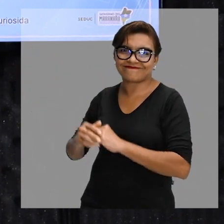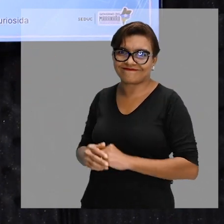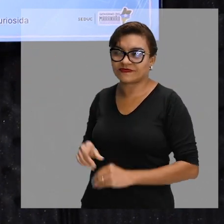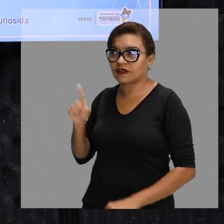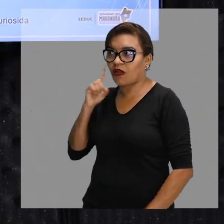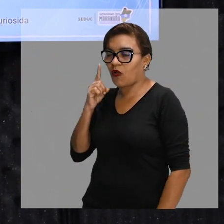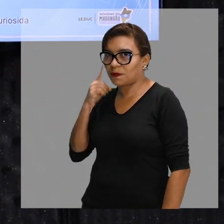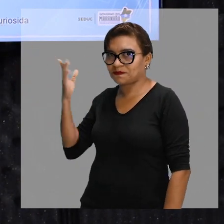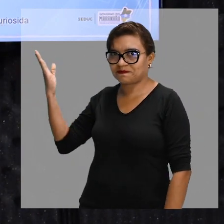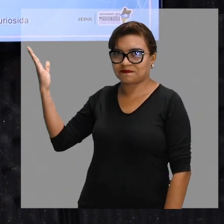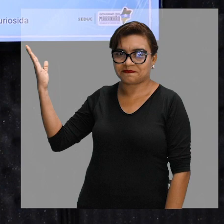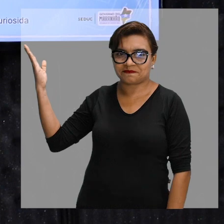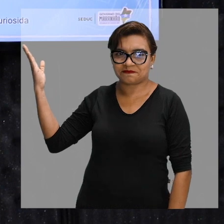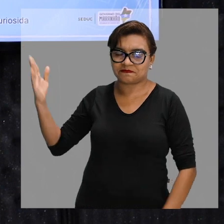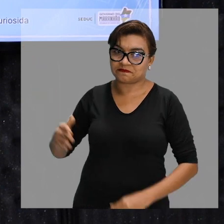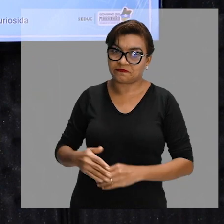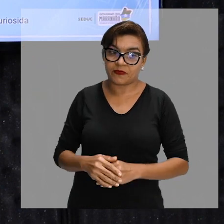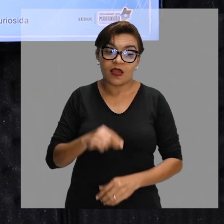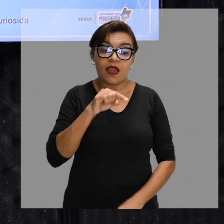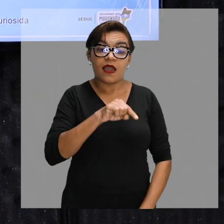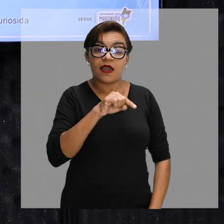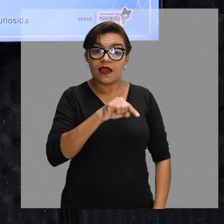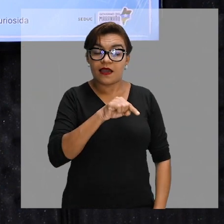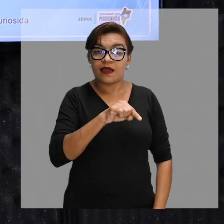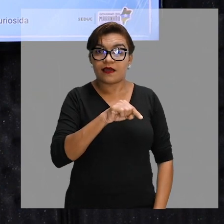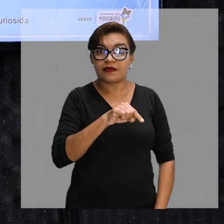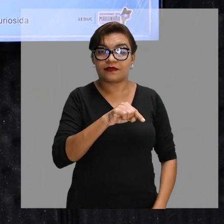seguinte, no eclipse lunar,